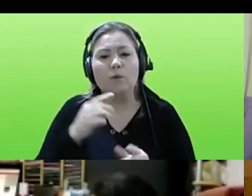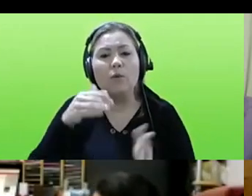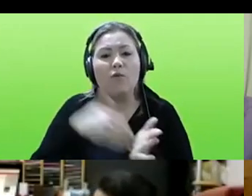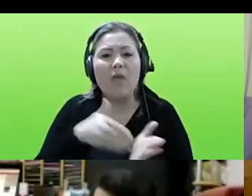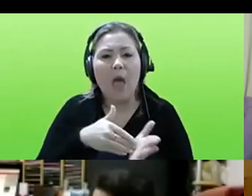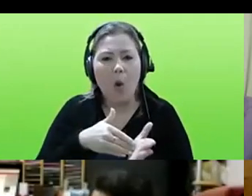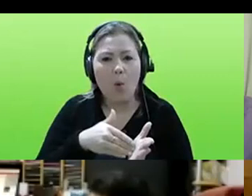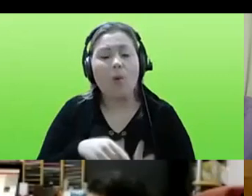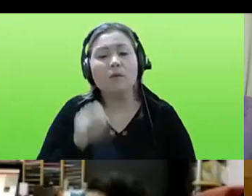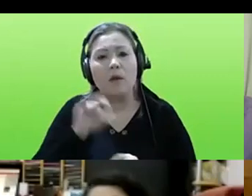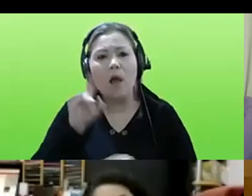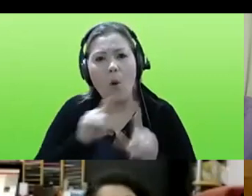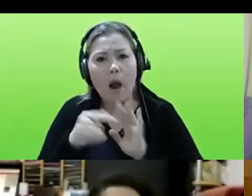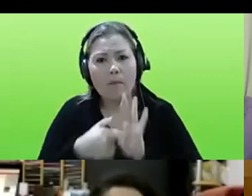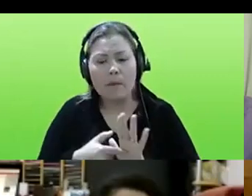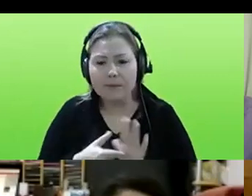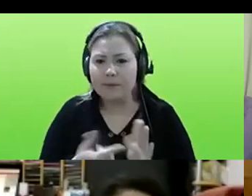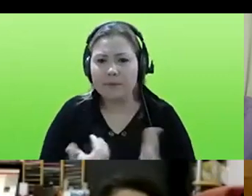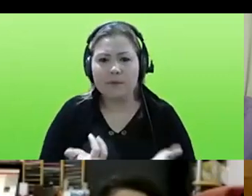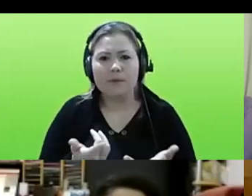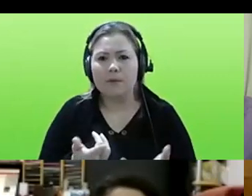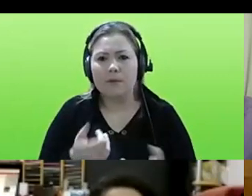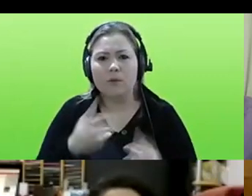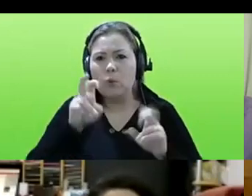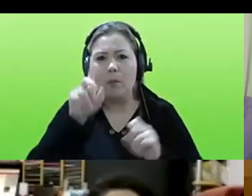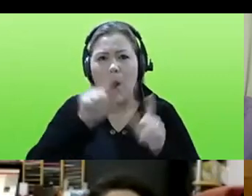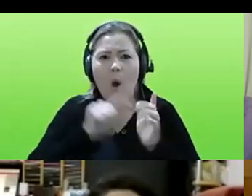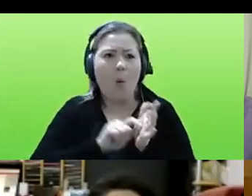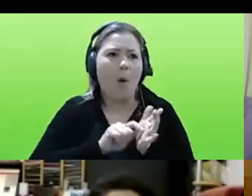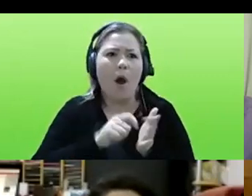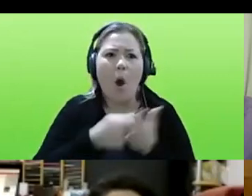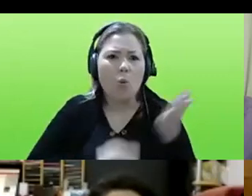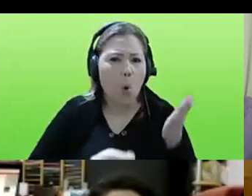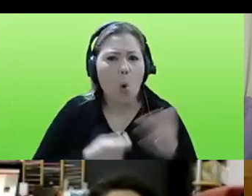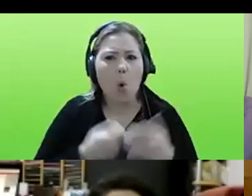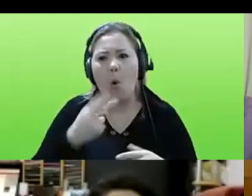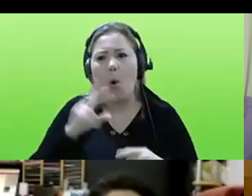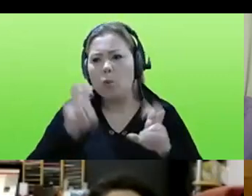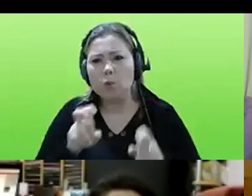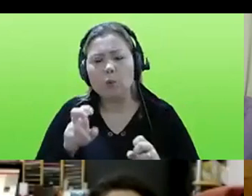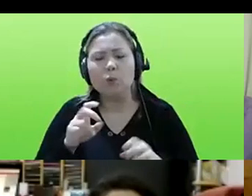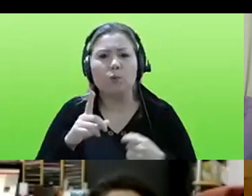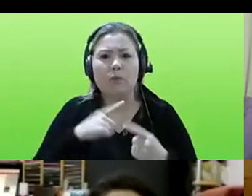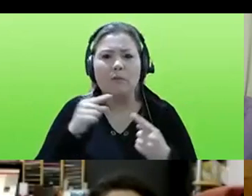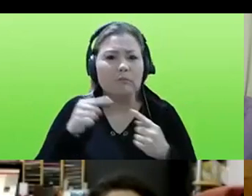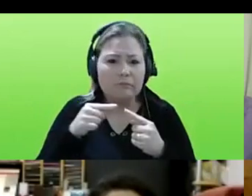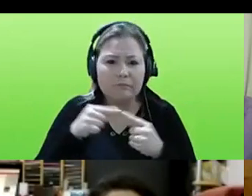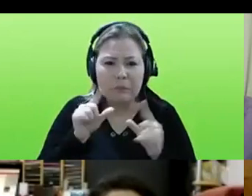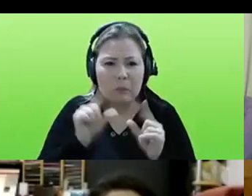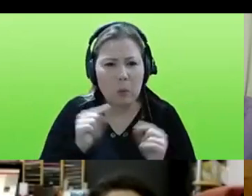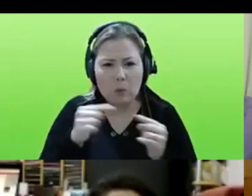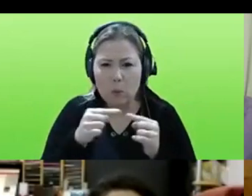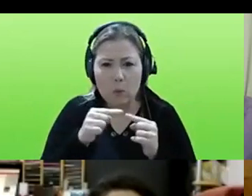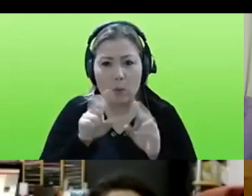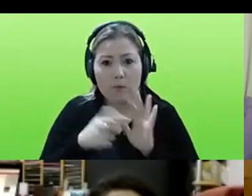há alguma apresentação sobre um autor ou um tema que realmente tem muito pouco a ver com o que foi